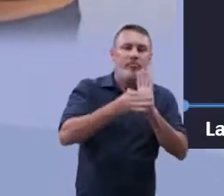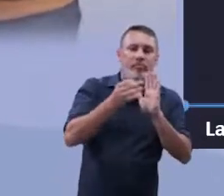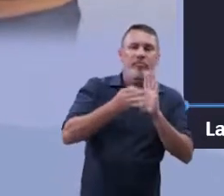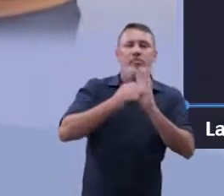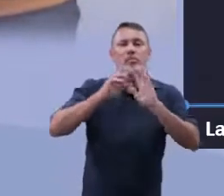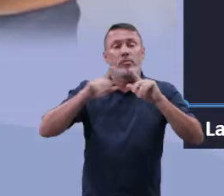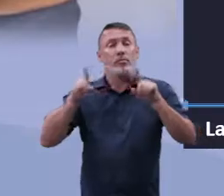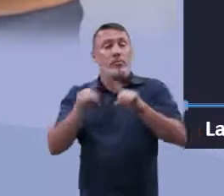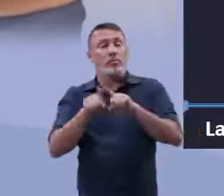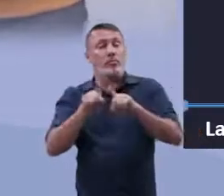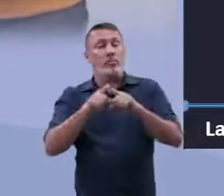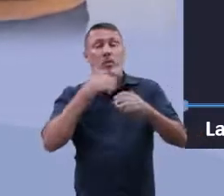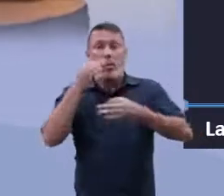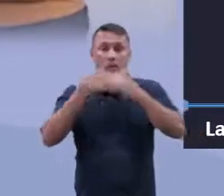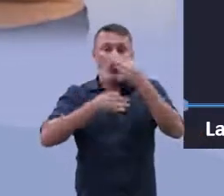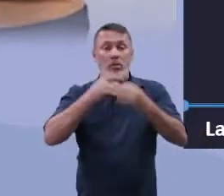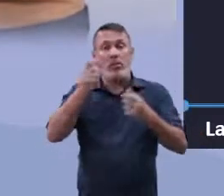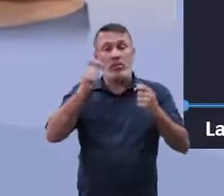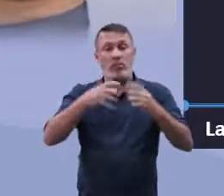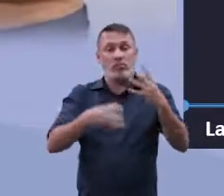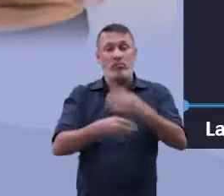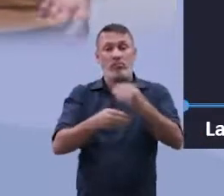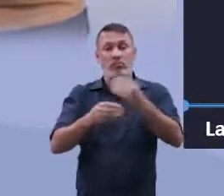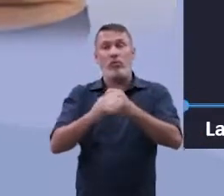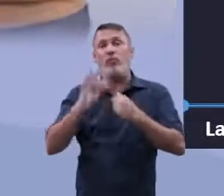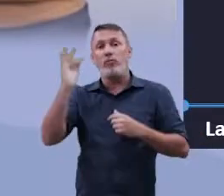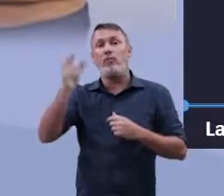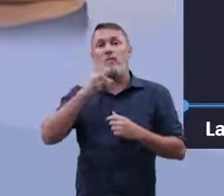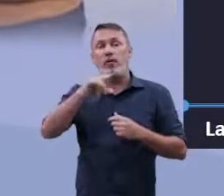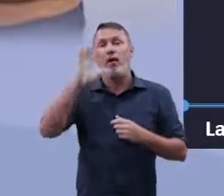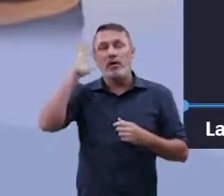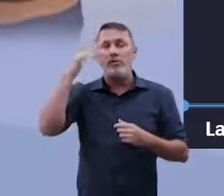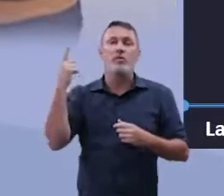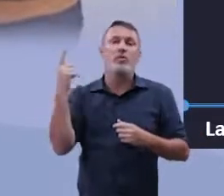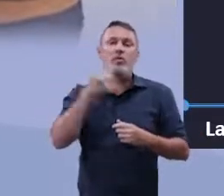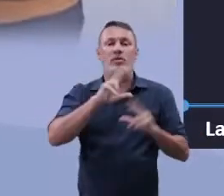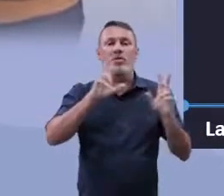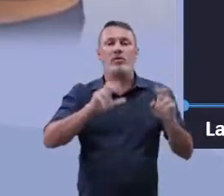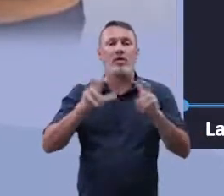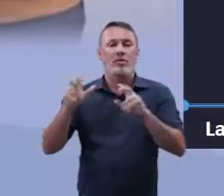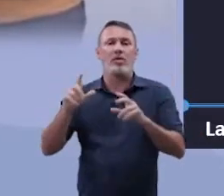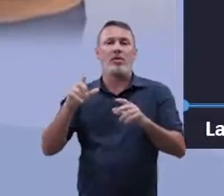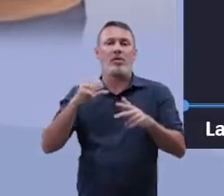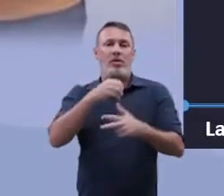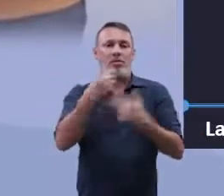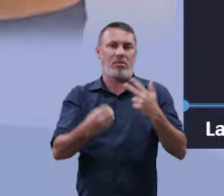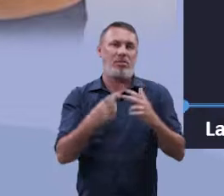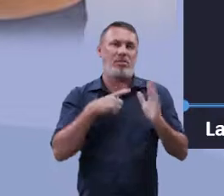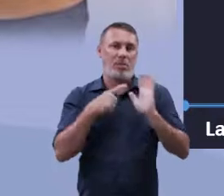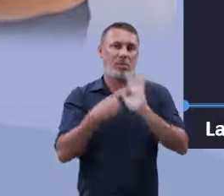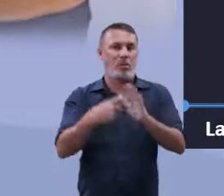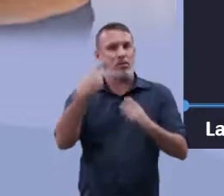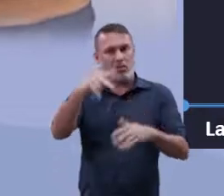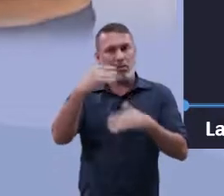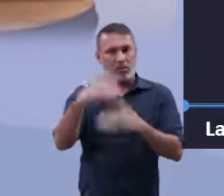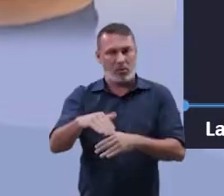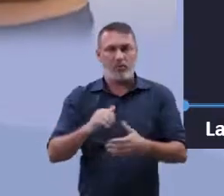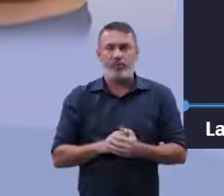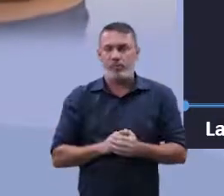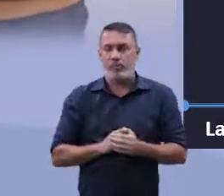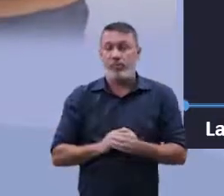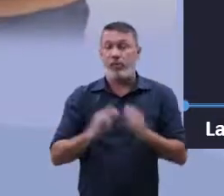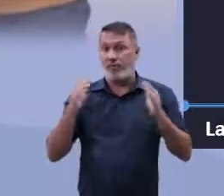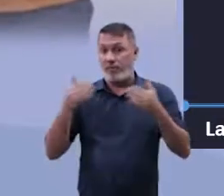e também algumas propostas que podem servir para solucionar determinado problema que o Enem for apresentar na sua